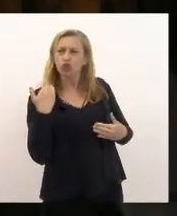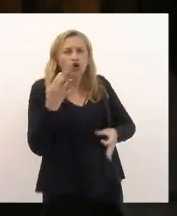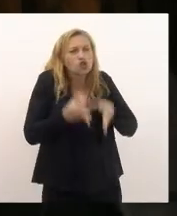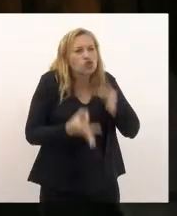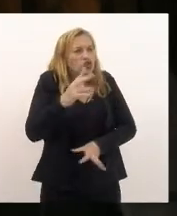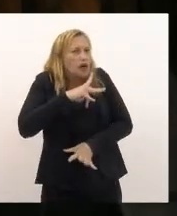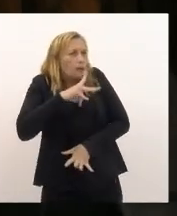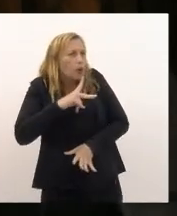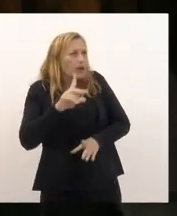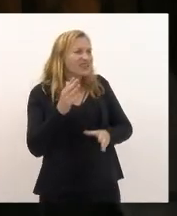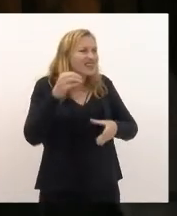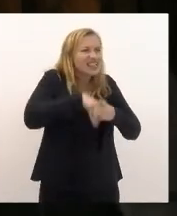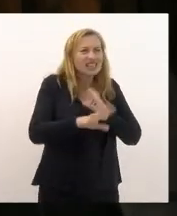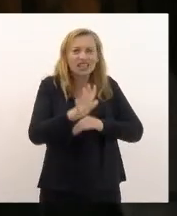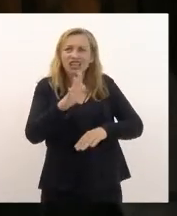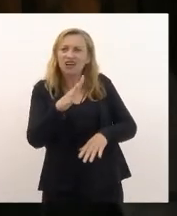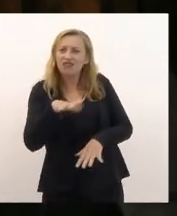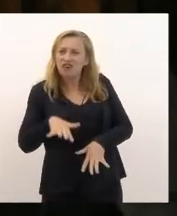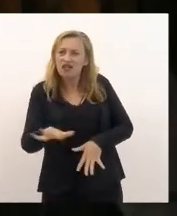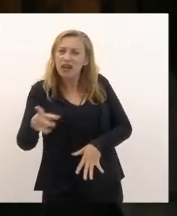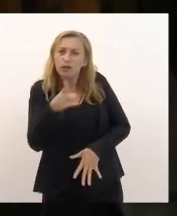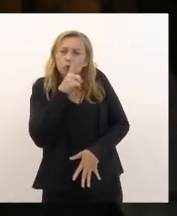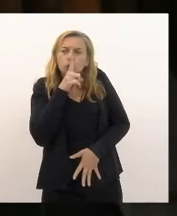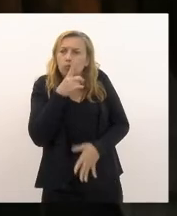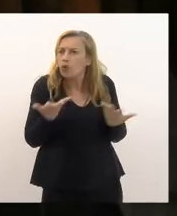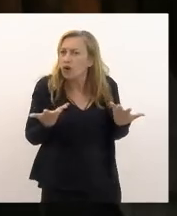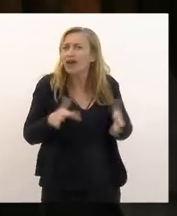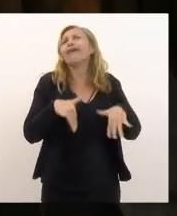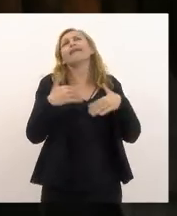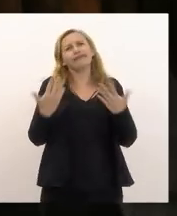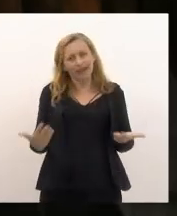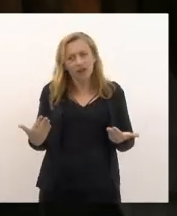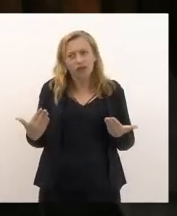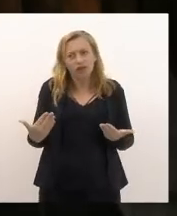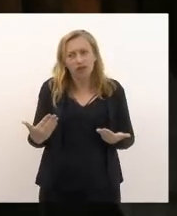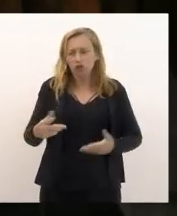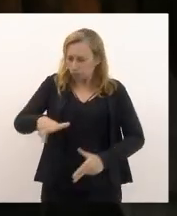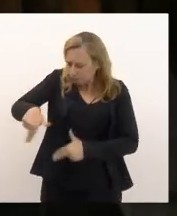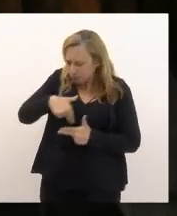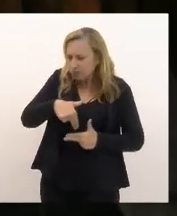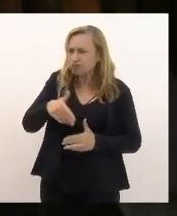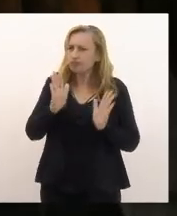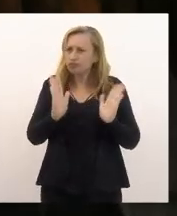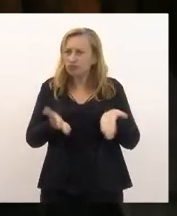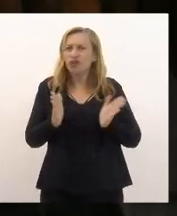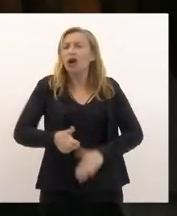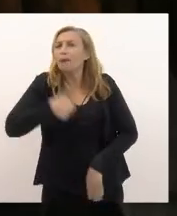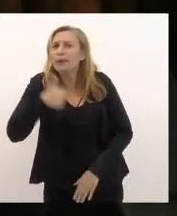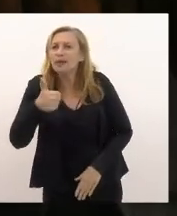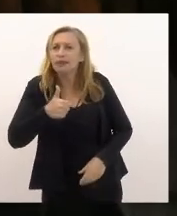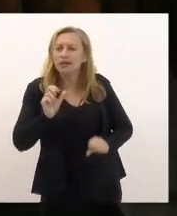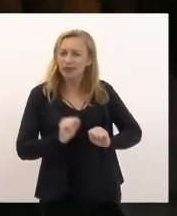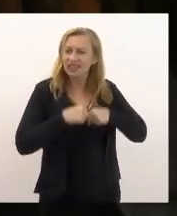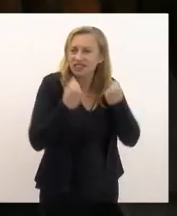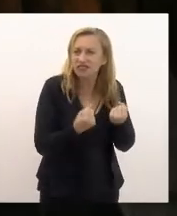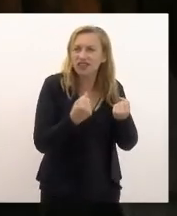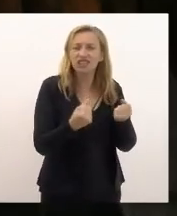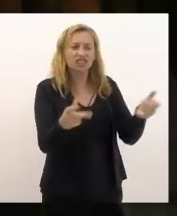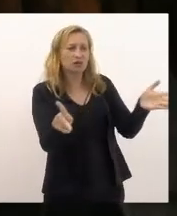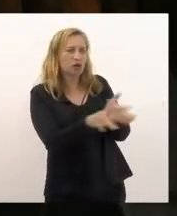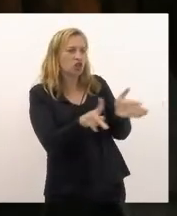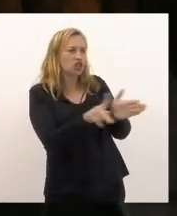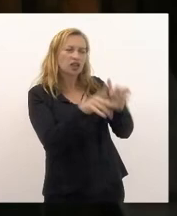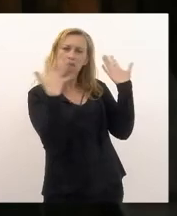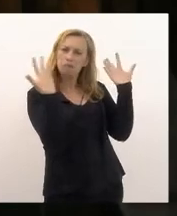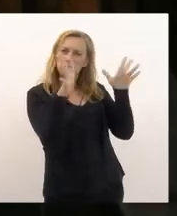da favela e calam a boca. Então, eu estou subindo a tribuna hoje, em primeiro lugar, para defender esse brilhante projeto